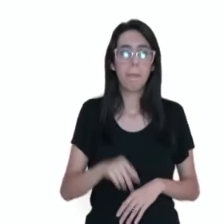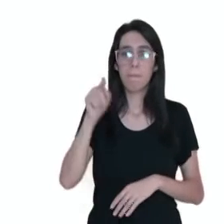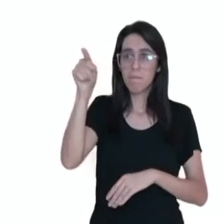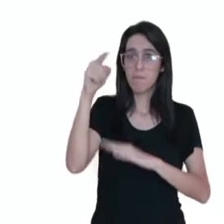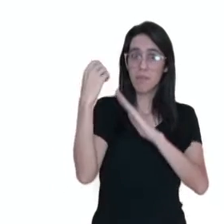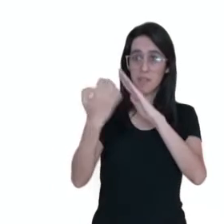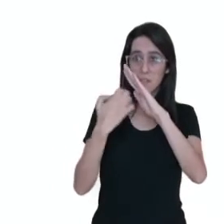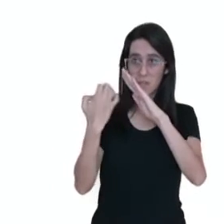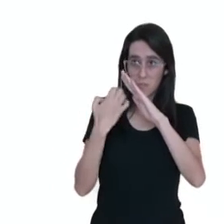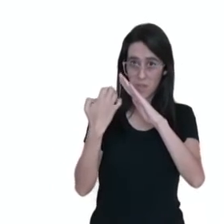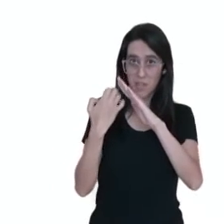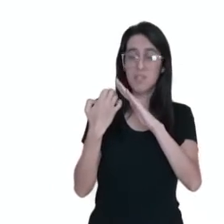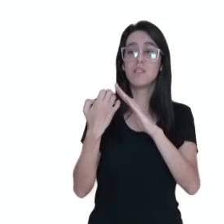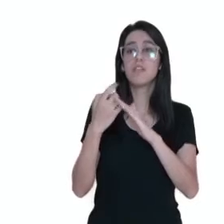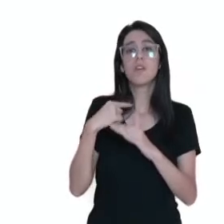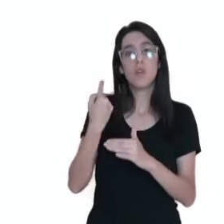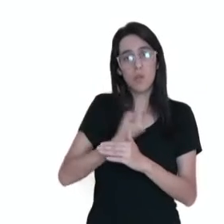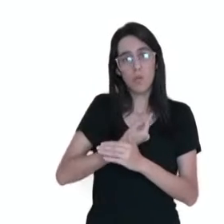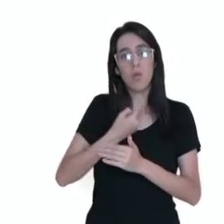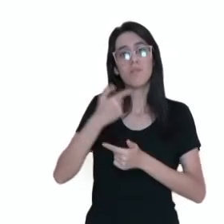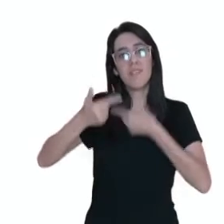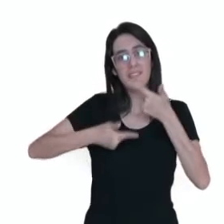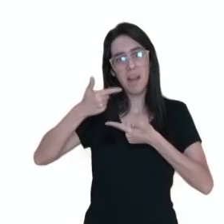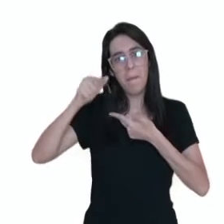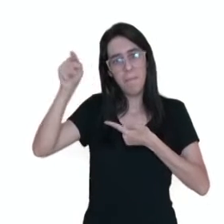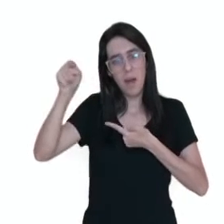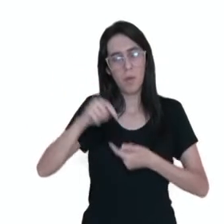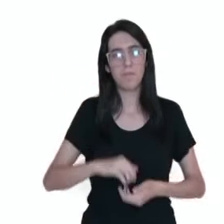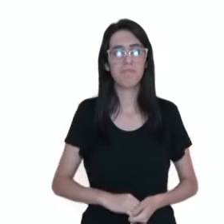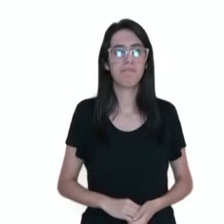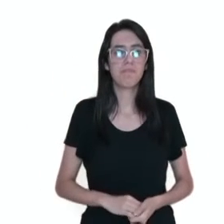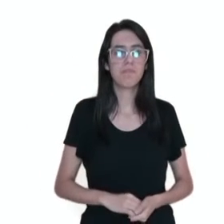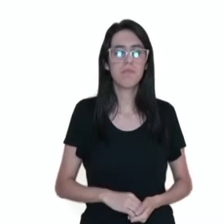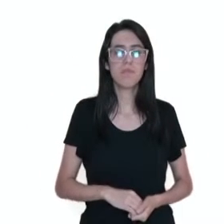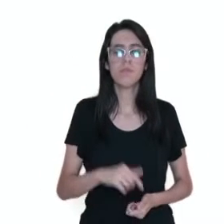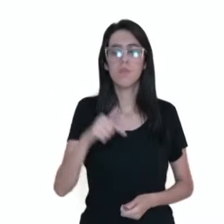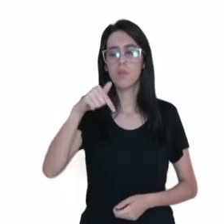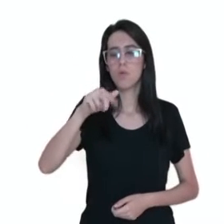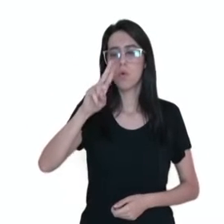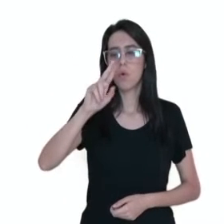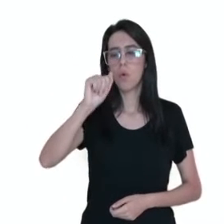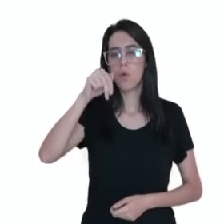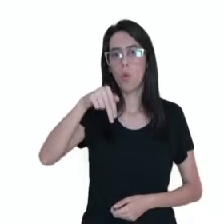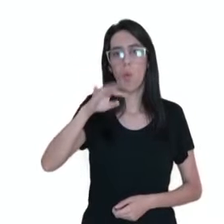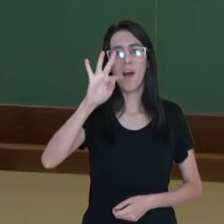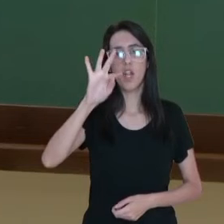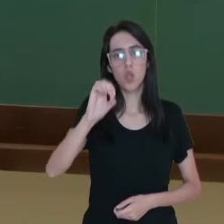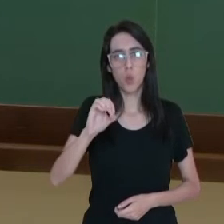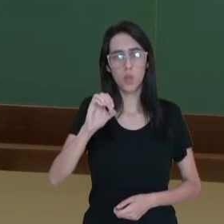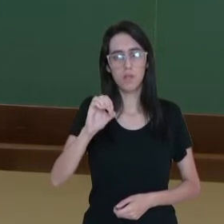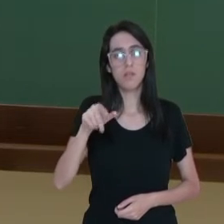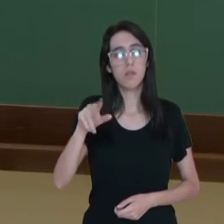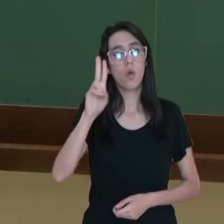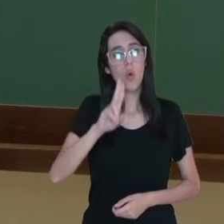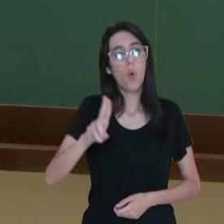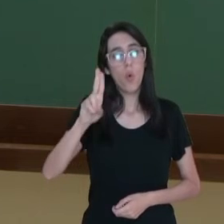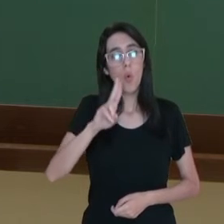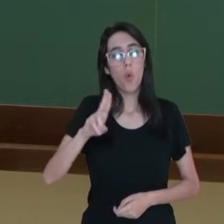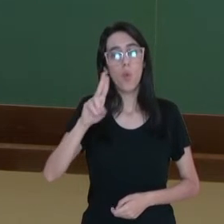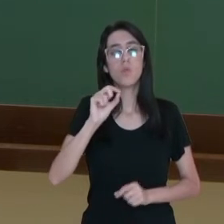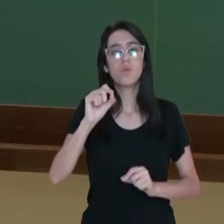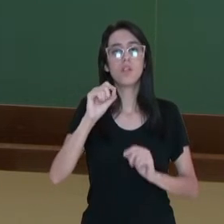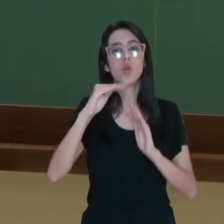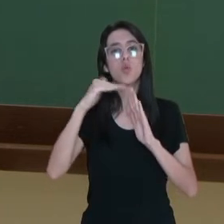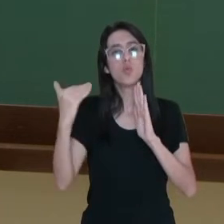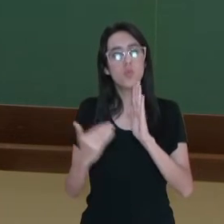empresa para o qual eu trabalho. Quanto, pronome definido, ele é usado com tudo, tanto